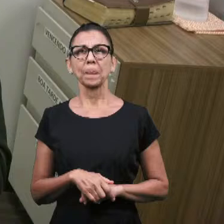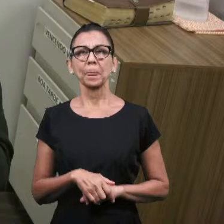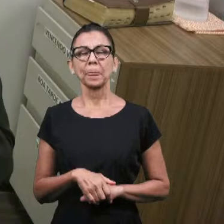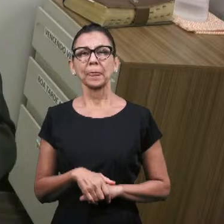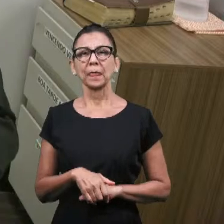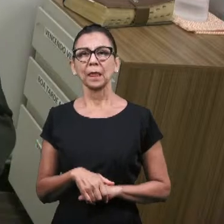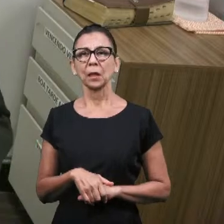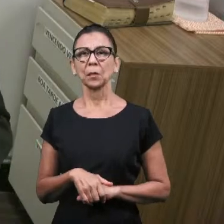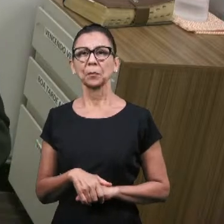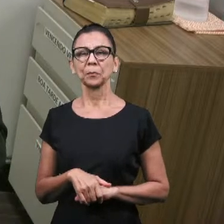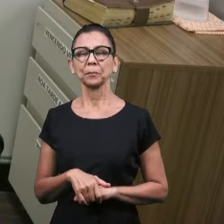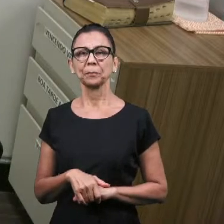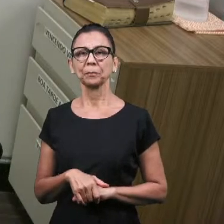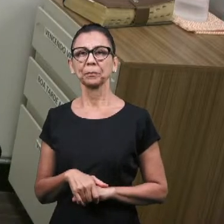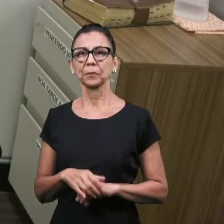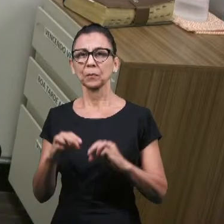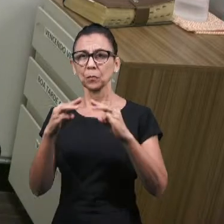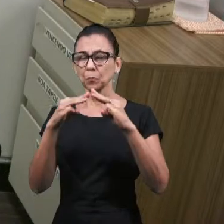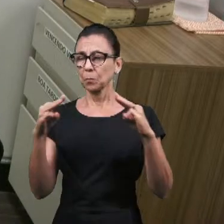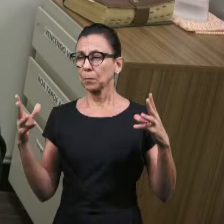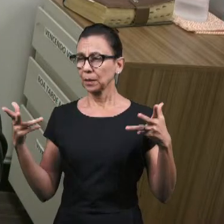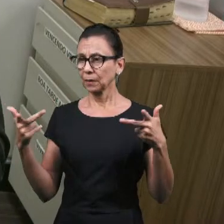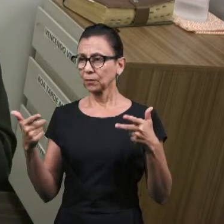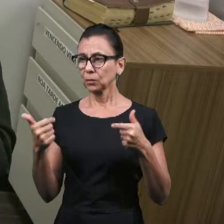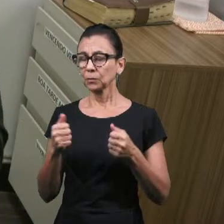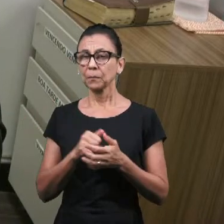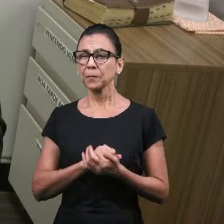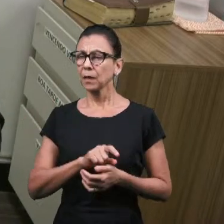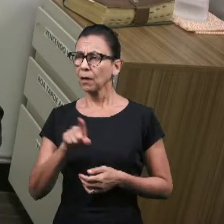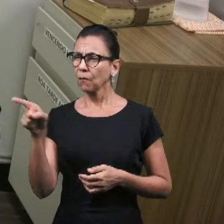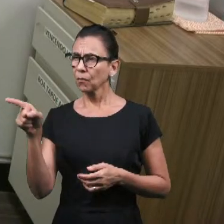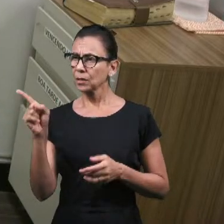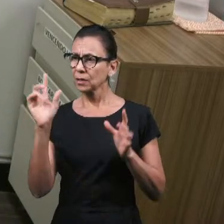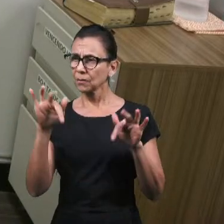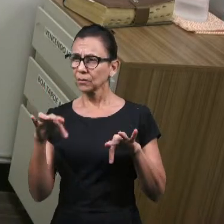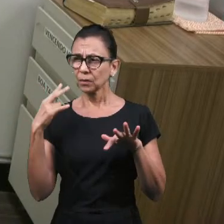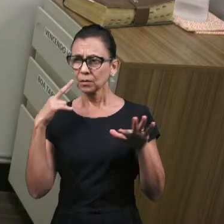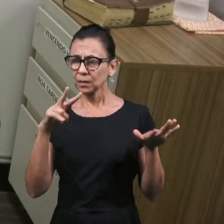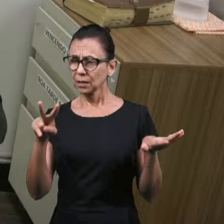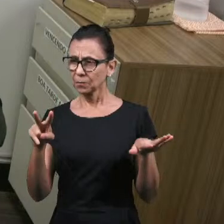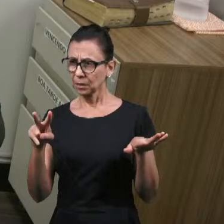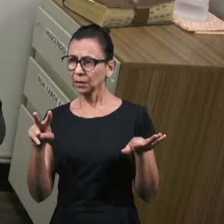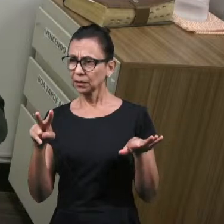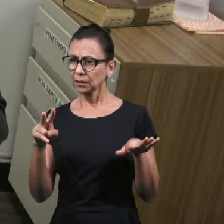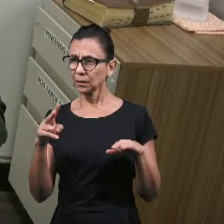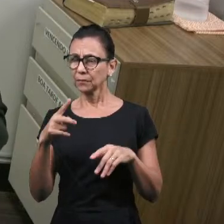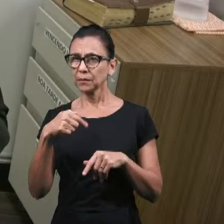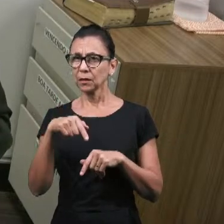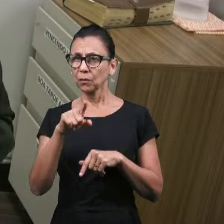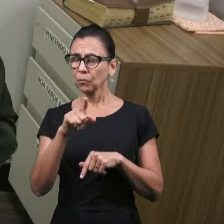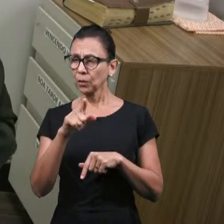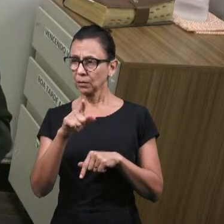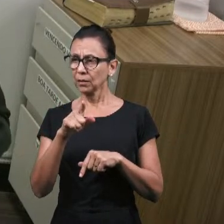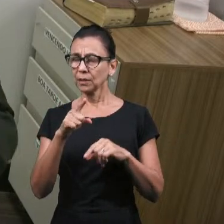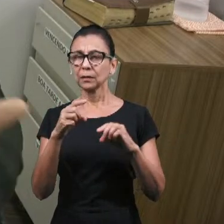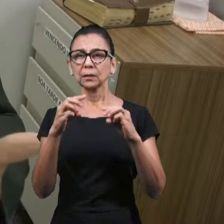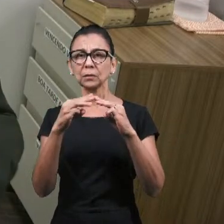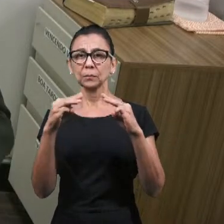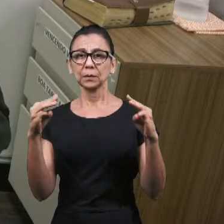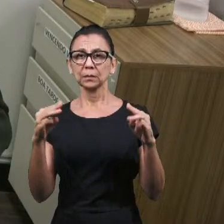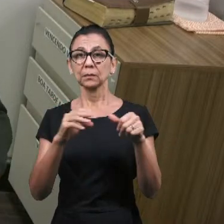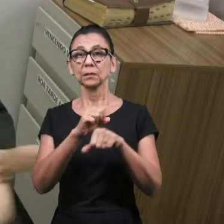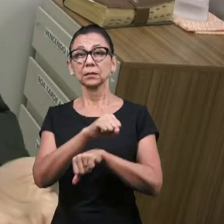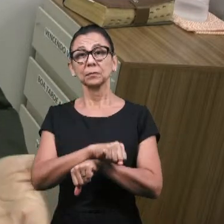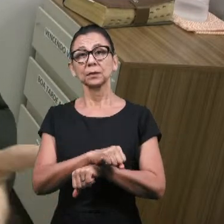maravilhoso pastor subiu né esse final de semana é pelo seminário né conta pra gente como é que foi o seminário né